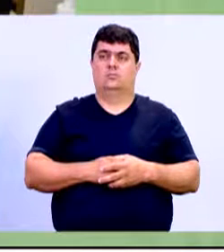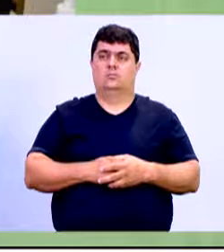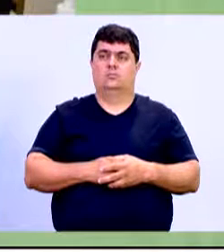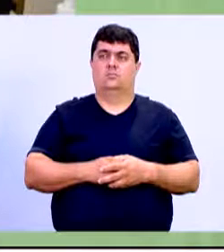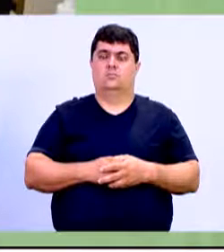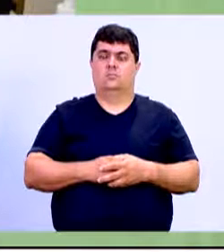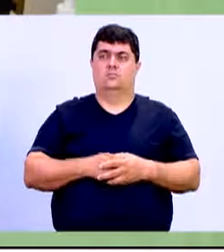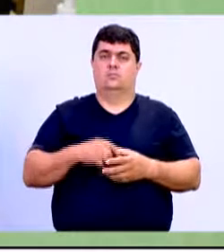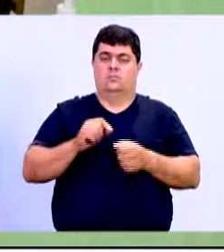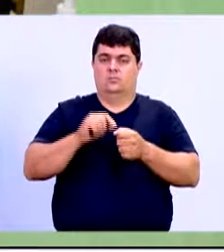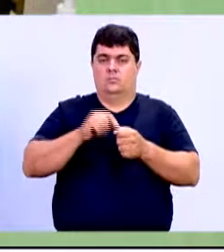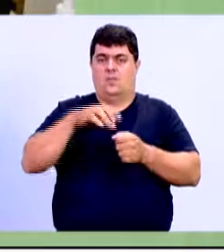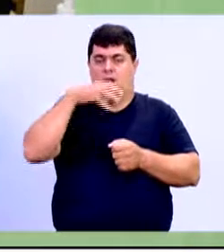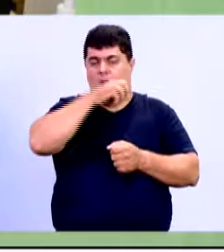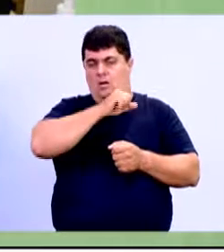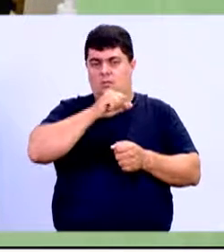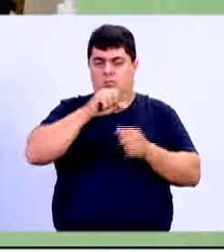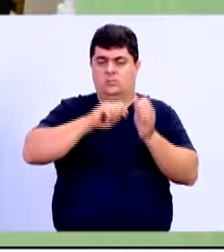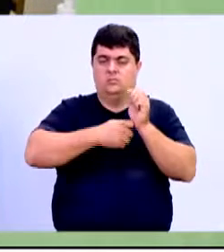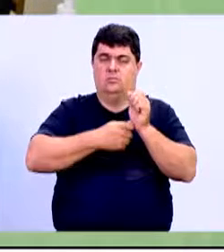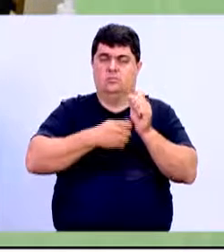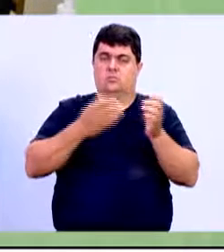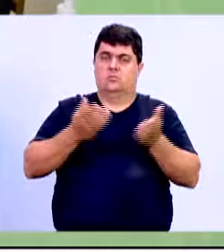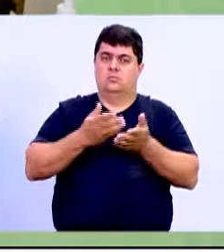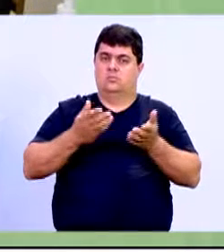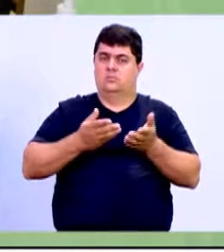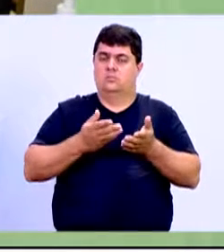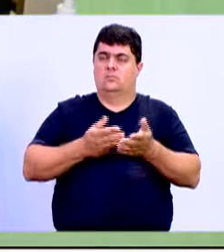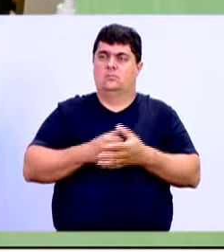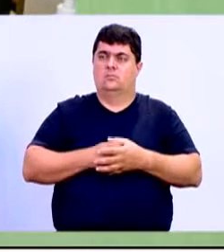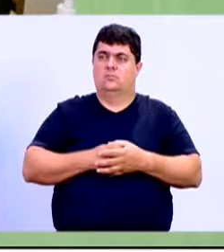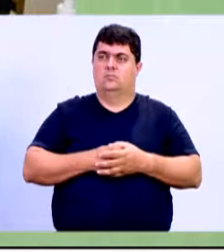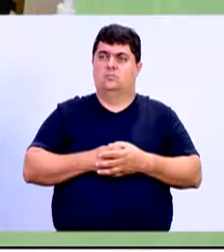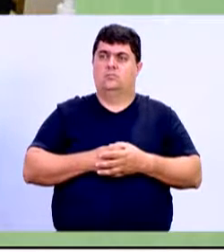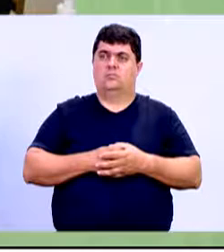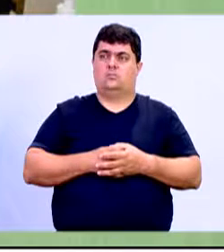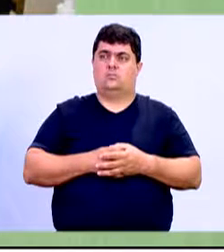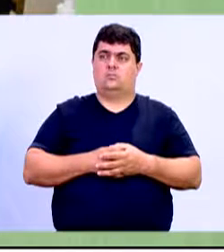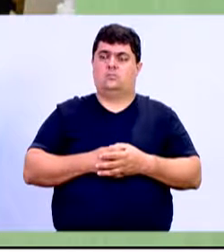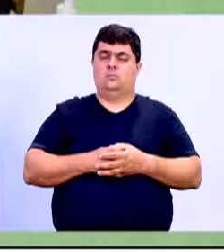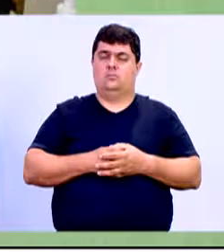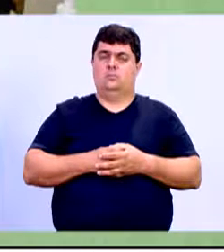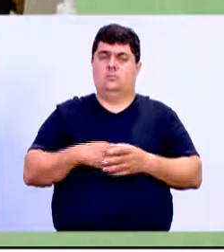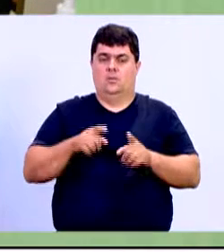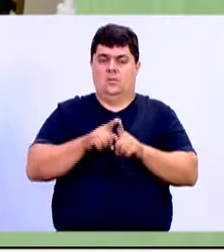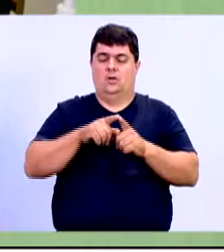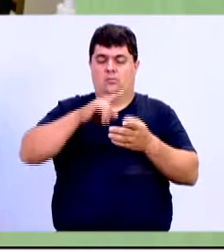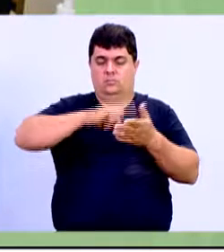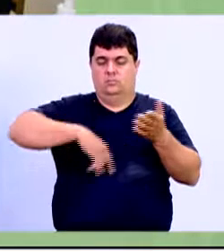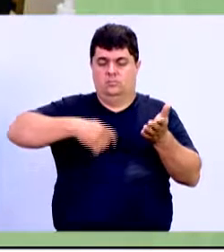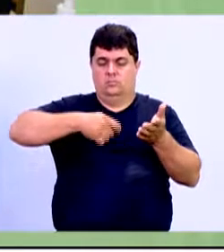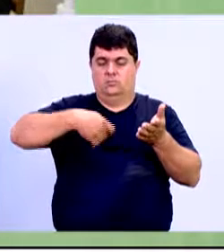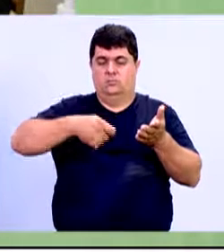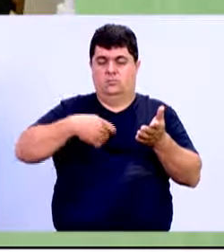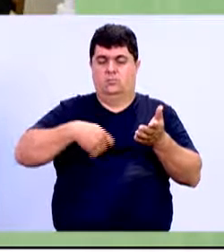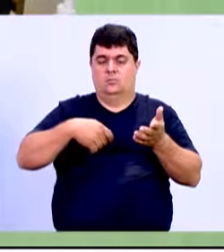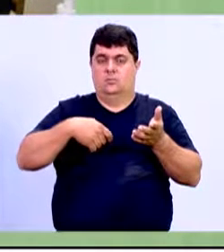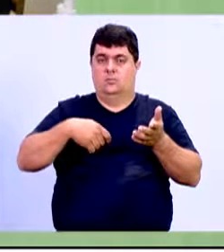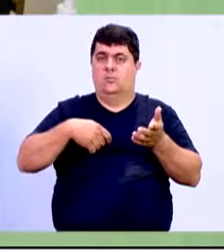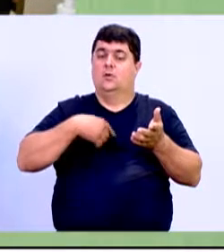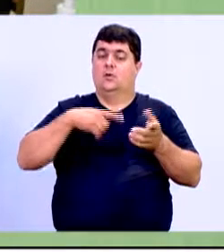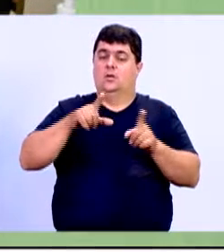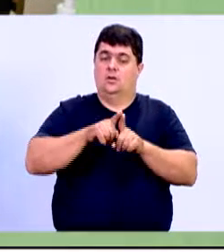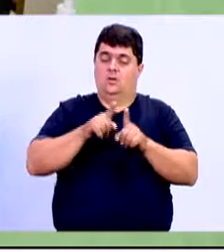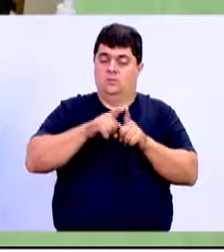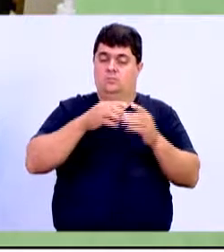E aí então é feito aqui. Hoje a gente também solicita que ele assine um documento em que ele assume